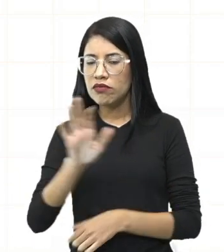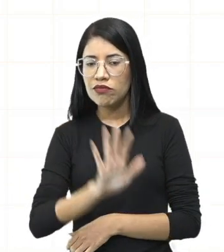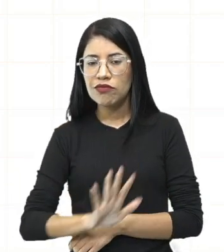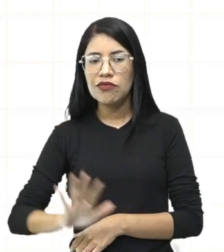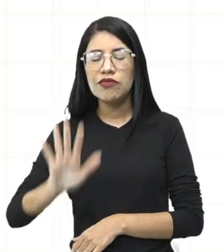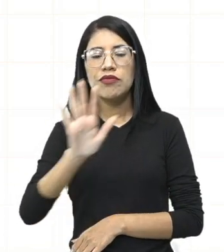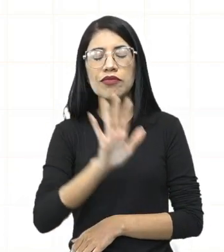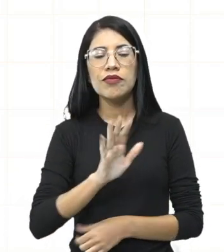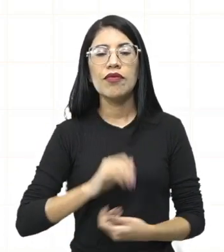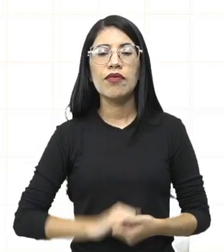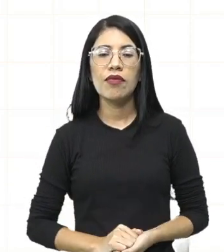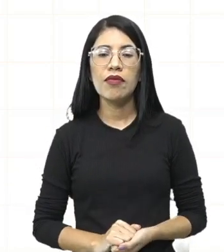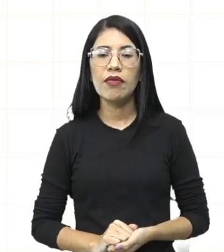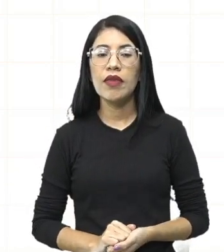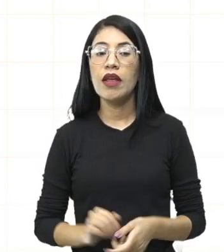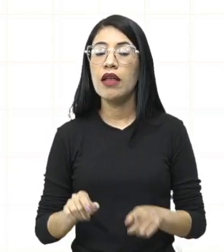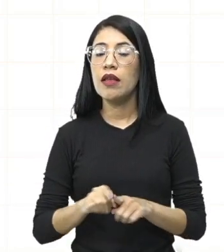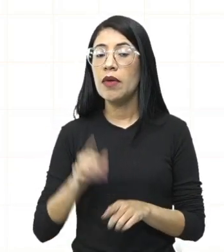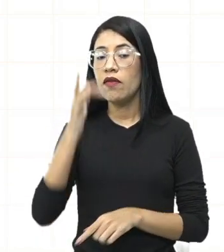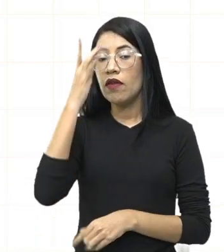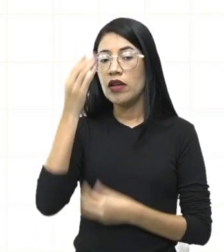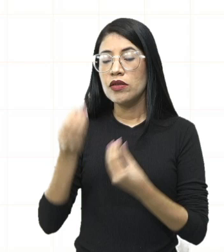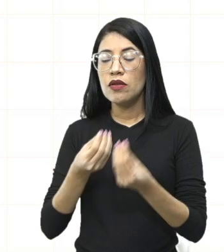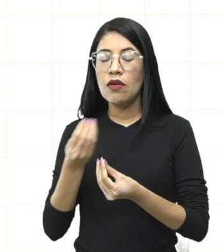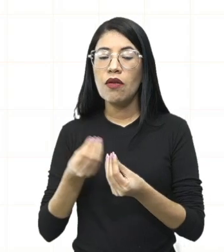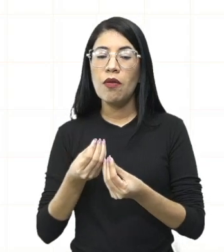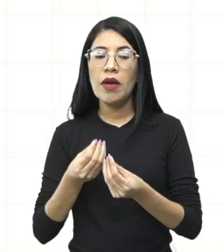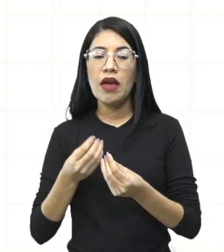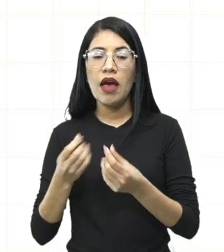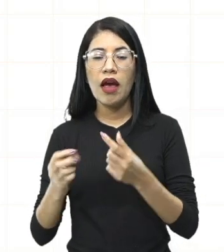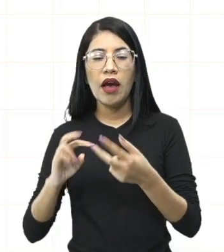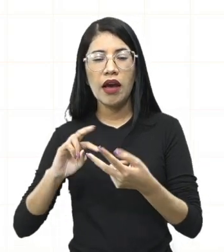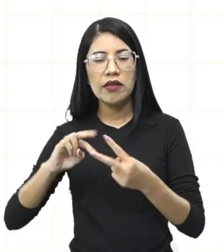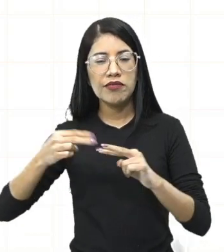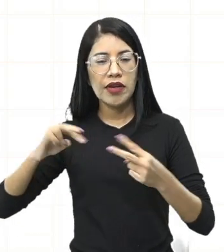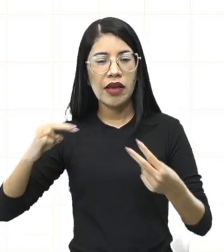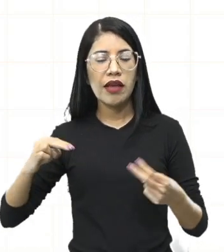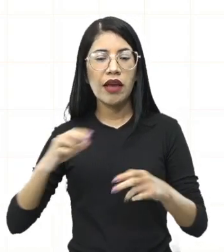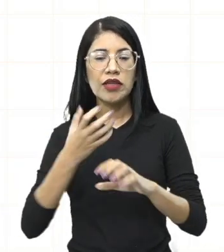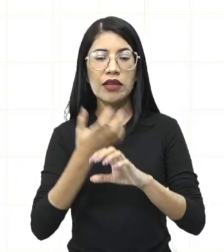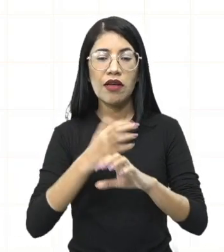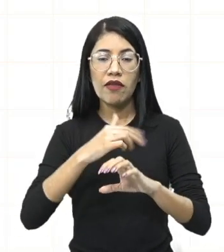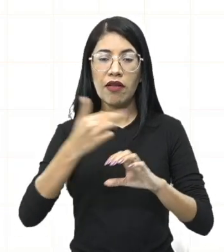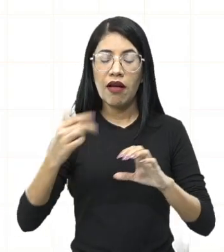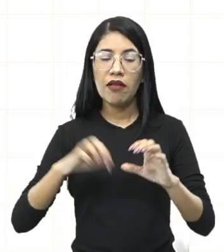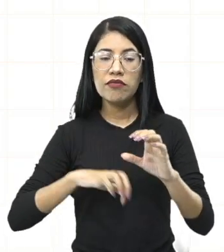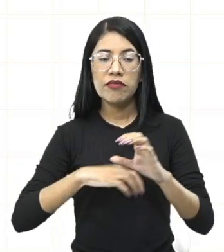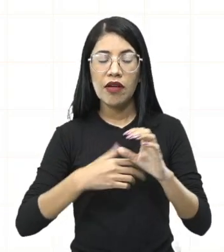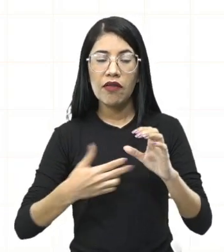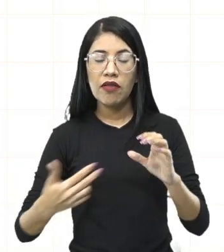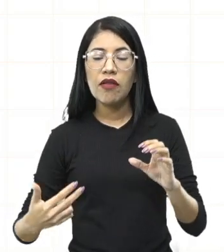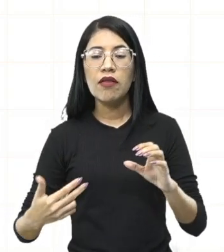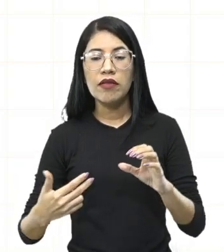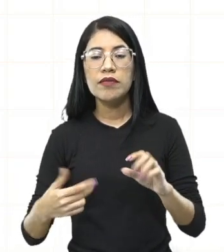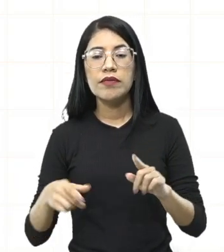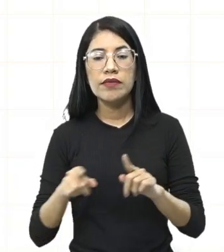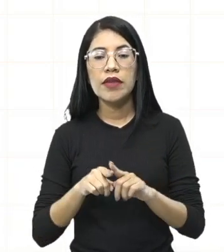predominante nessa área. Temos também facilitar o fluxo gênico de fauna e de flora que a